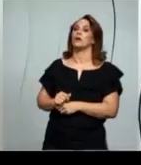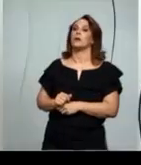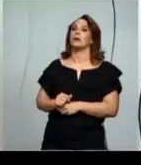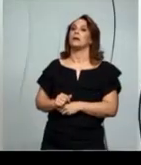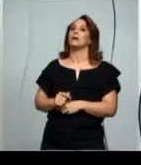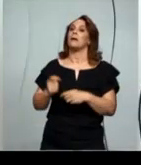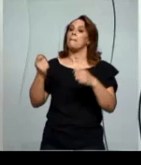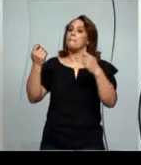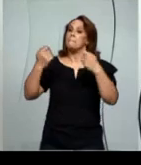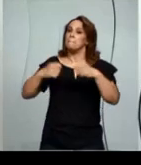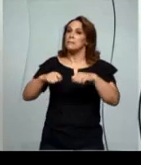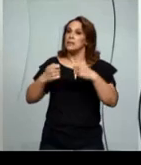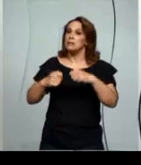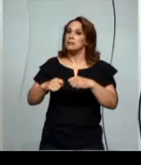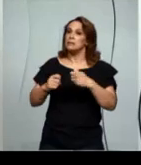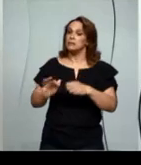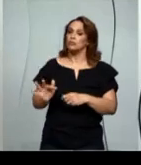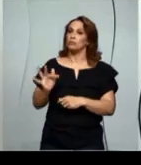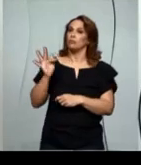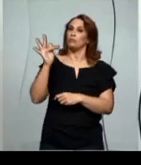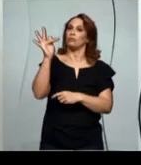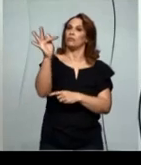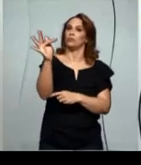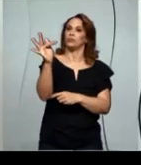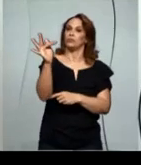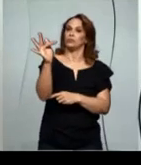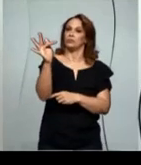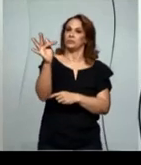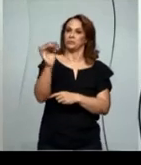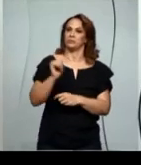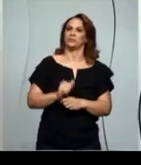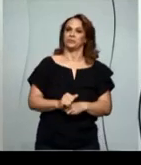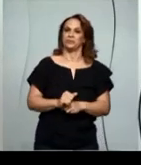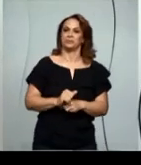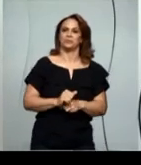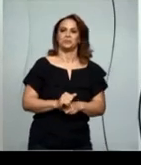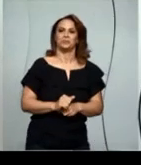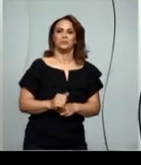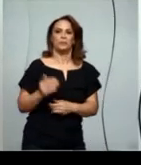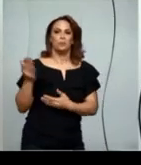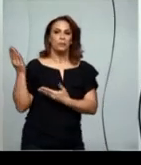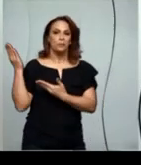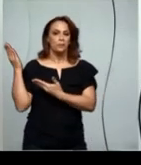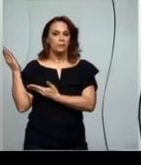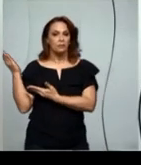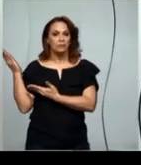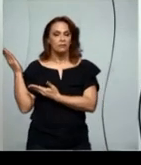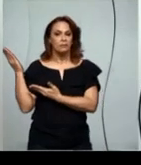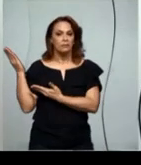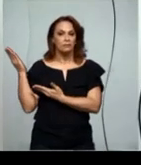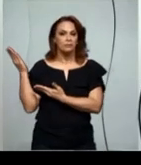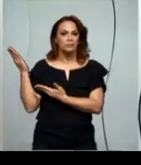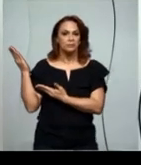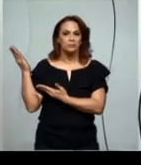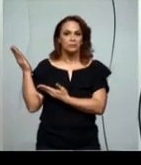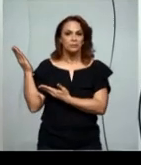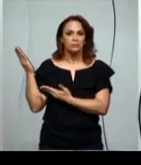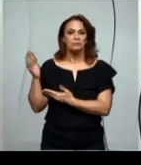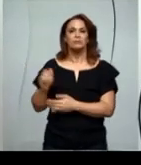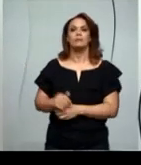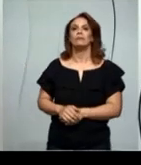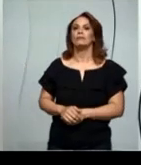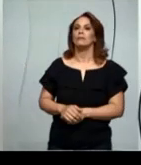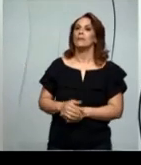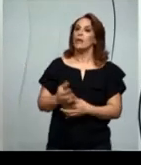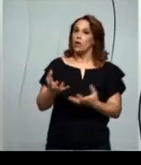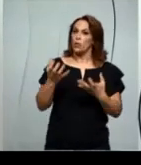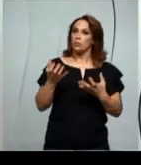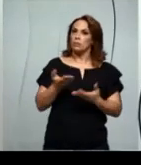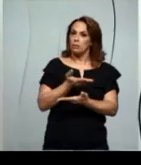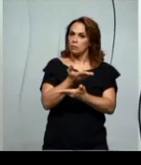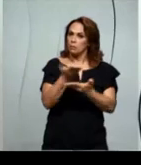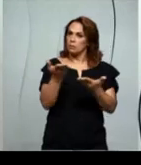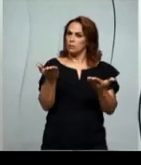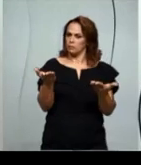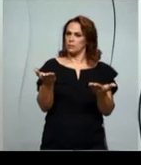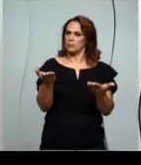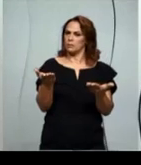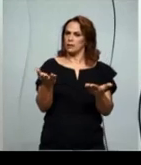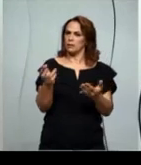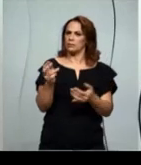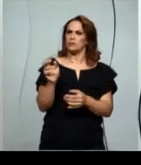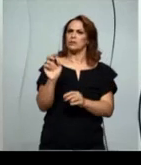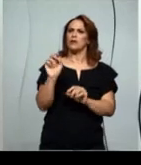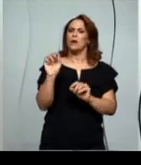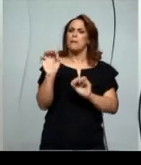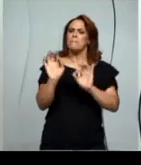bem? Então, uso de futuro. E aqui eu quero que você também faça esse desafio usando o tempo futuro. Quais são